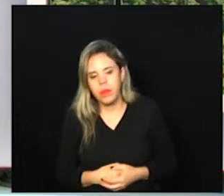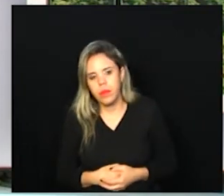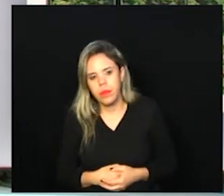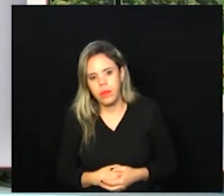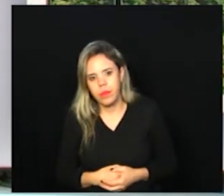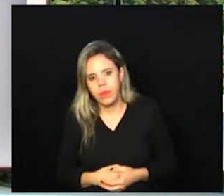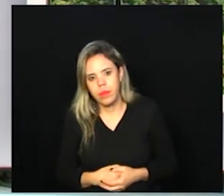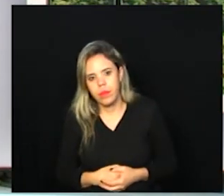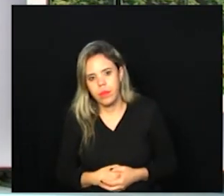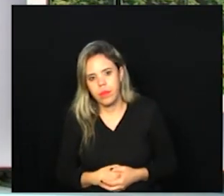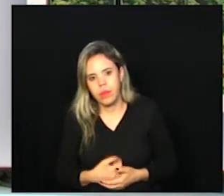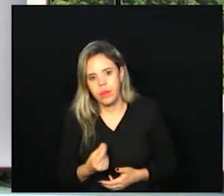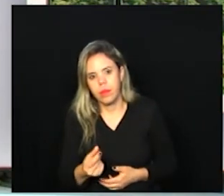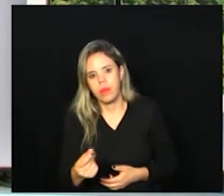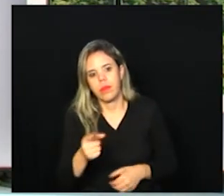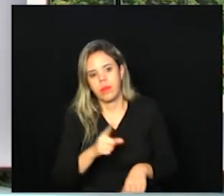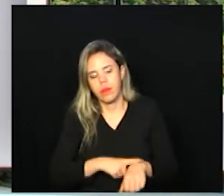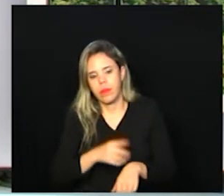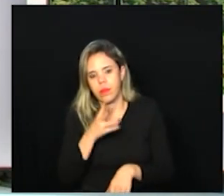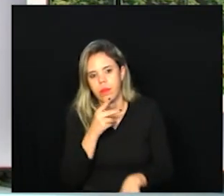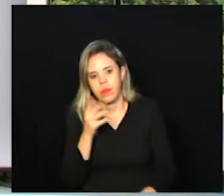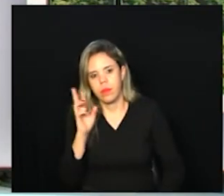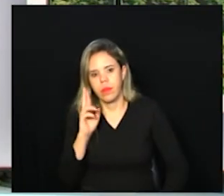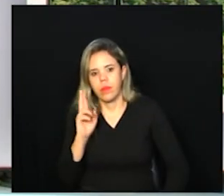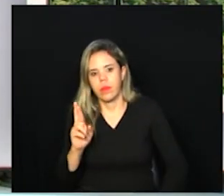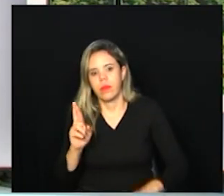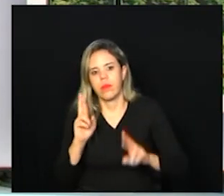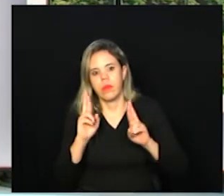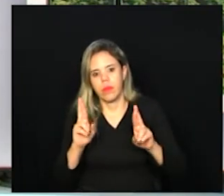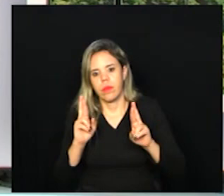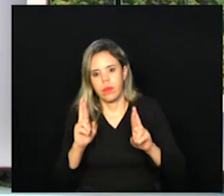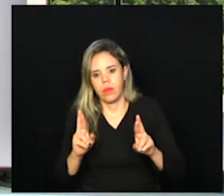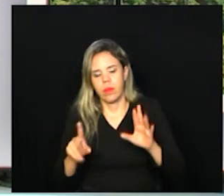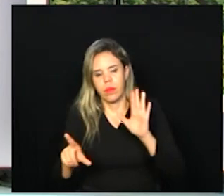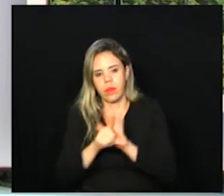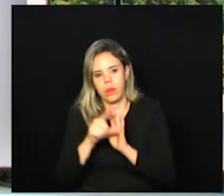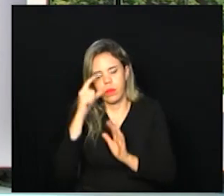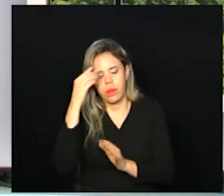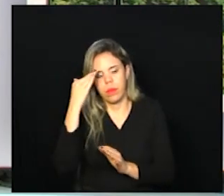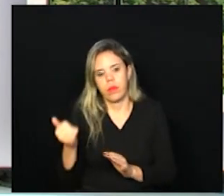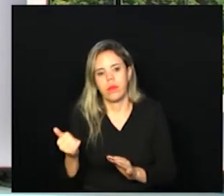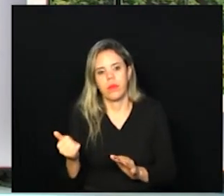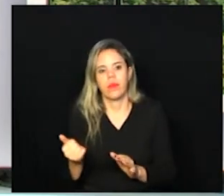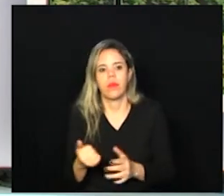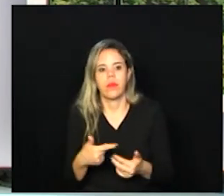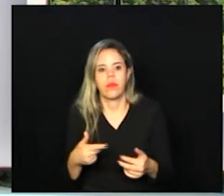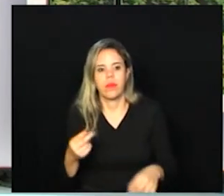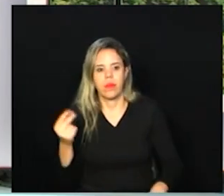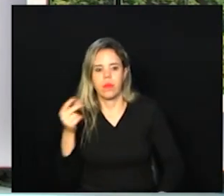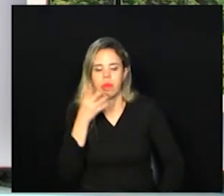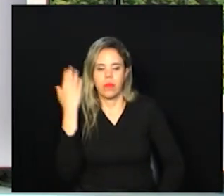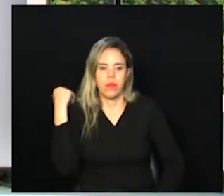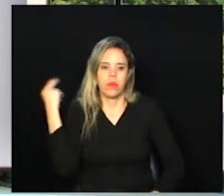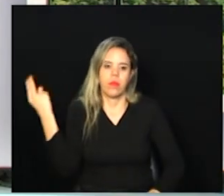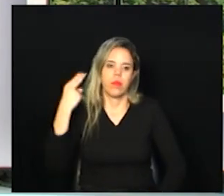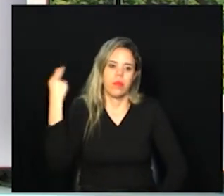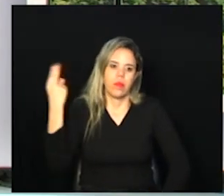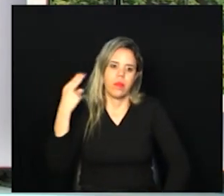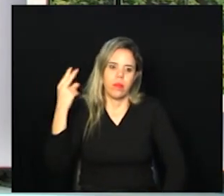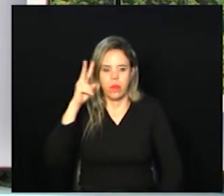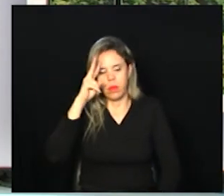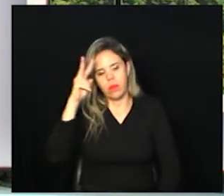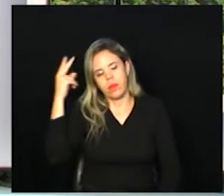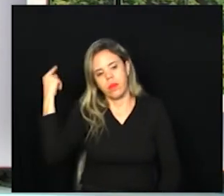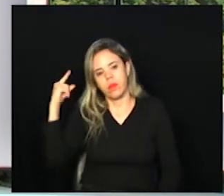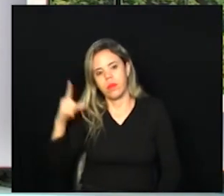E, no longo prazo, eu espero que a Lei Maria da Penha seja uma coisa lá do passado, quando a gente falava, você lembra